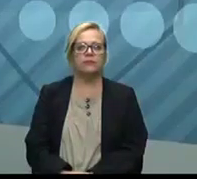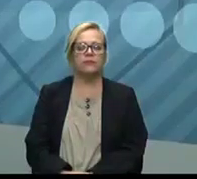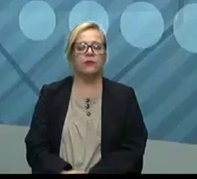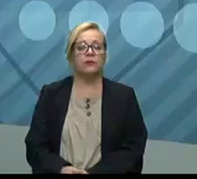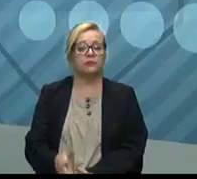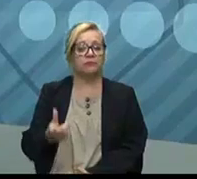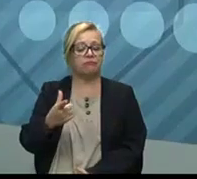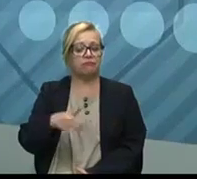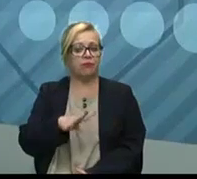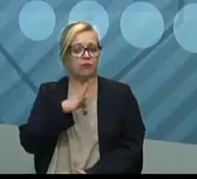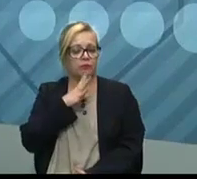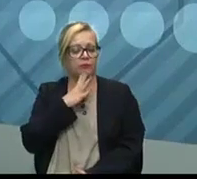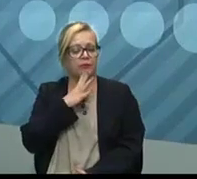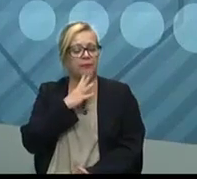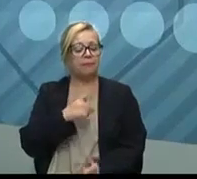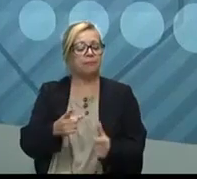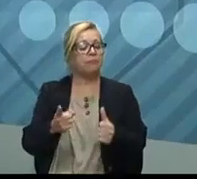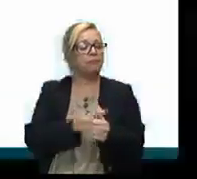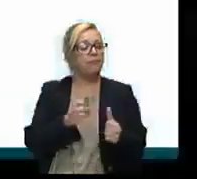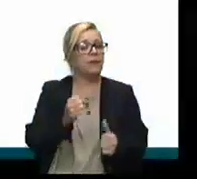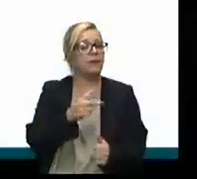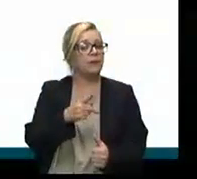Vamos agora conhecer a primeira situação problema.